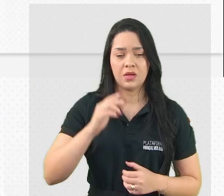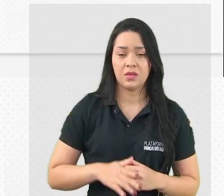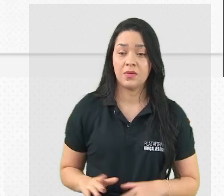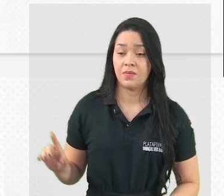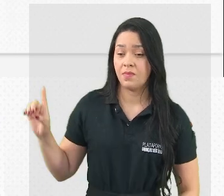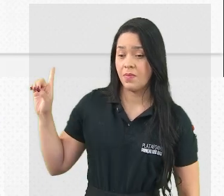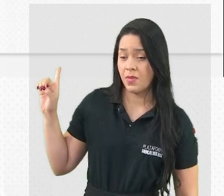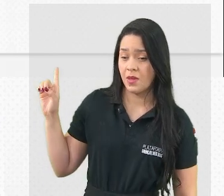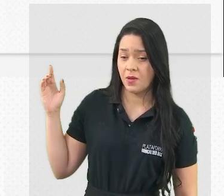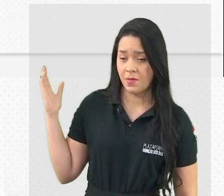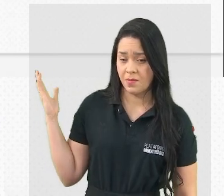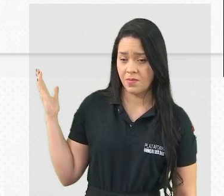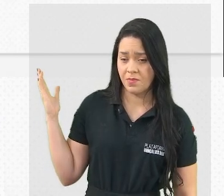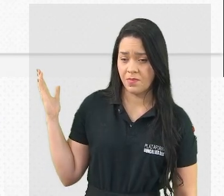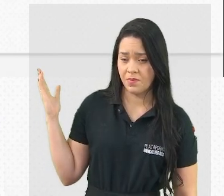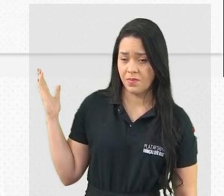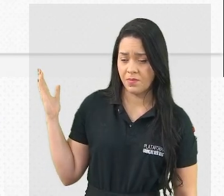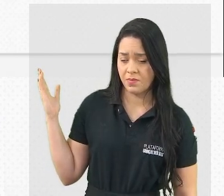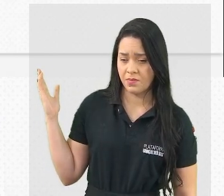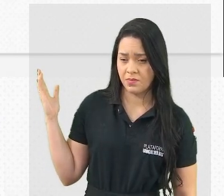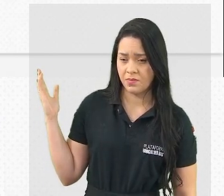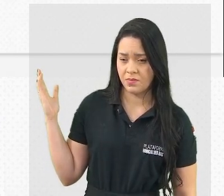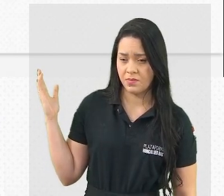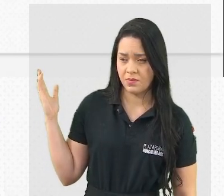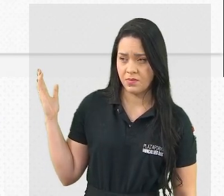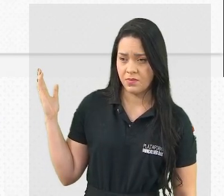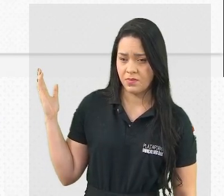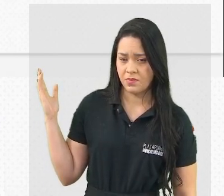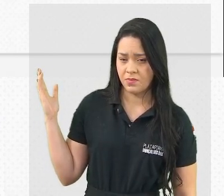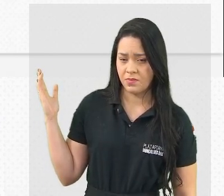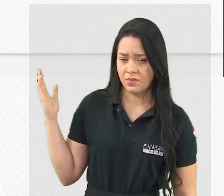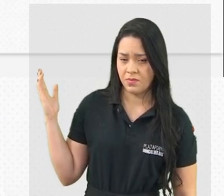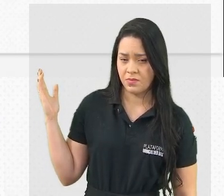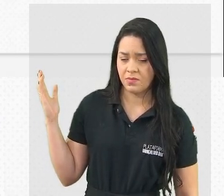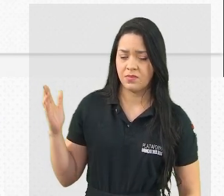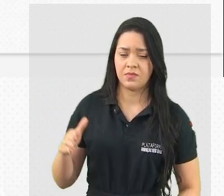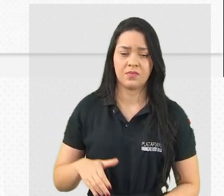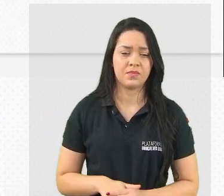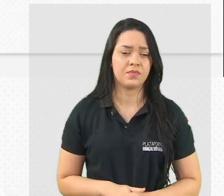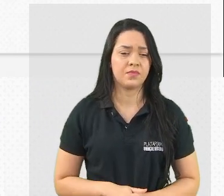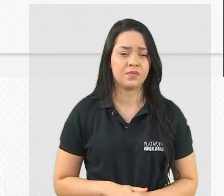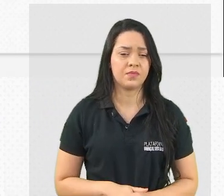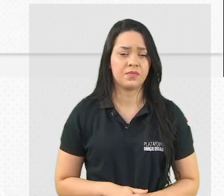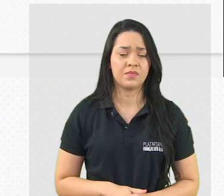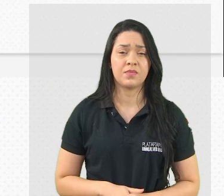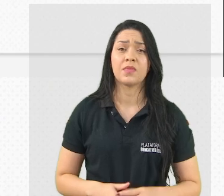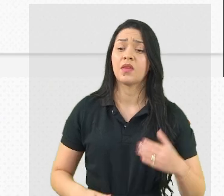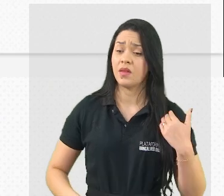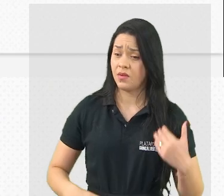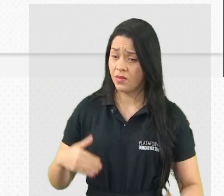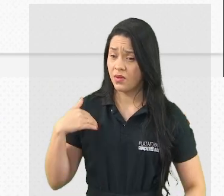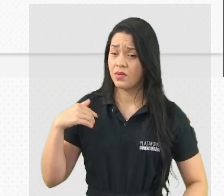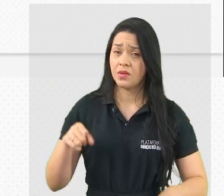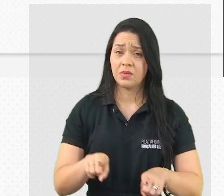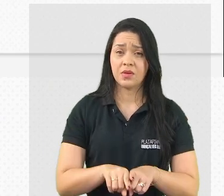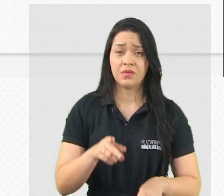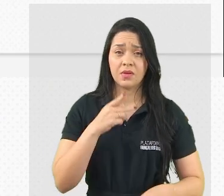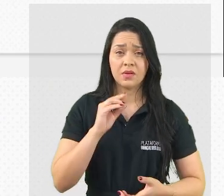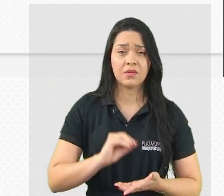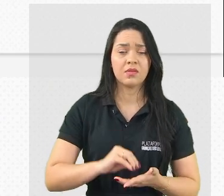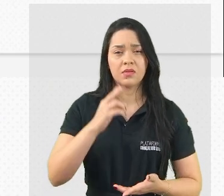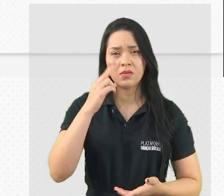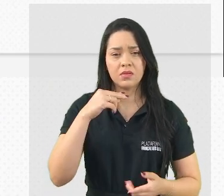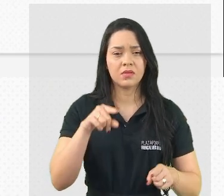Distúrbios alimentares não causam riscos físicos, apenas emocionais? riscos físicos, falei da desnutrição, do